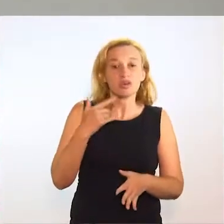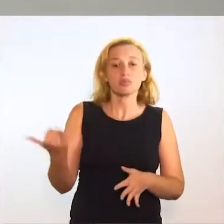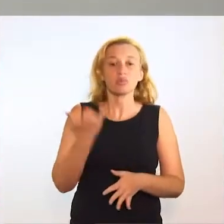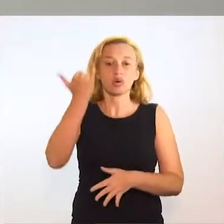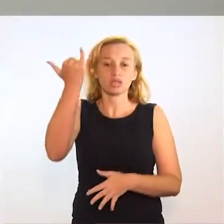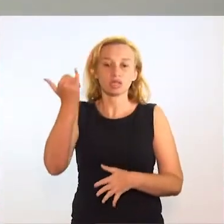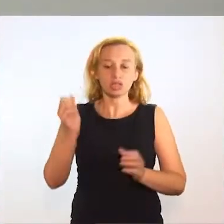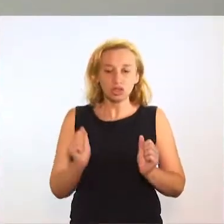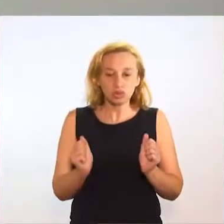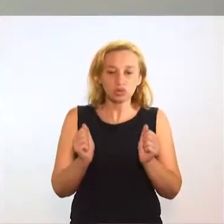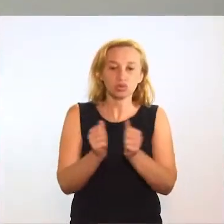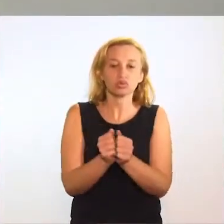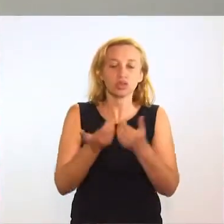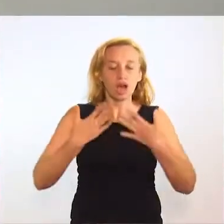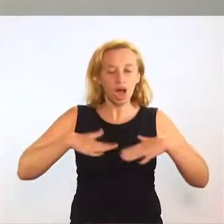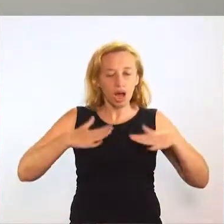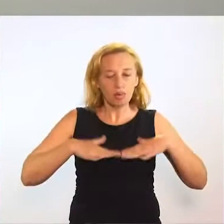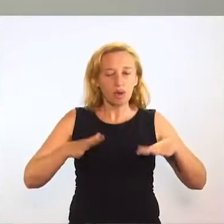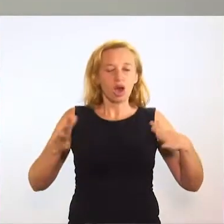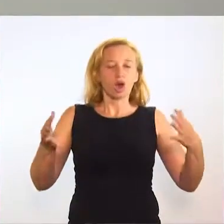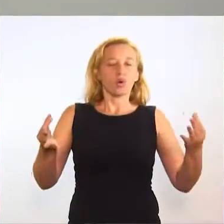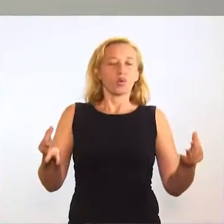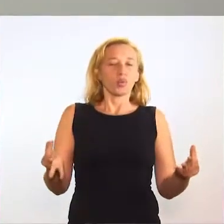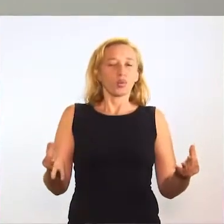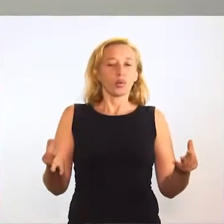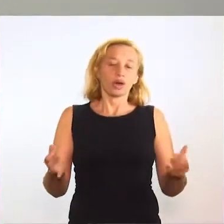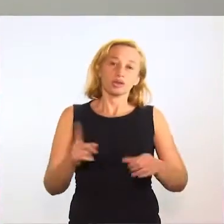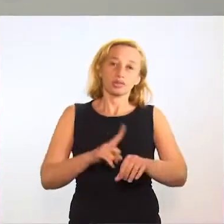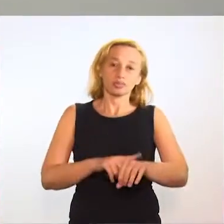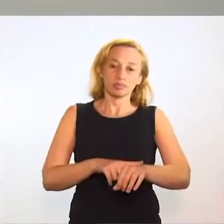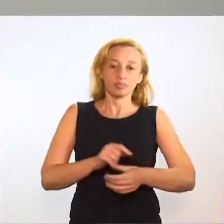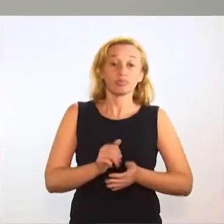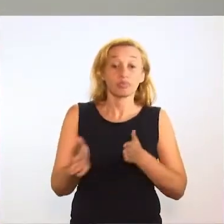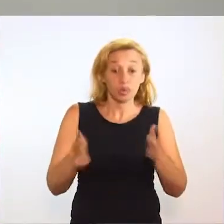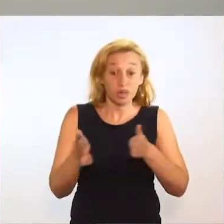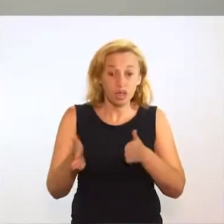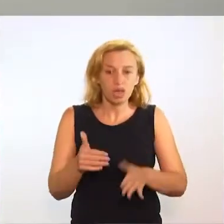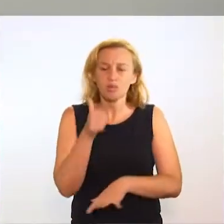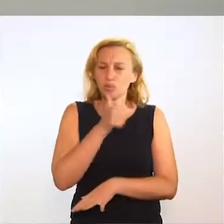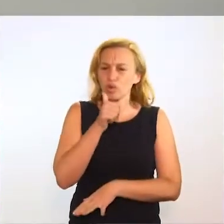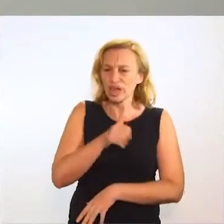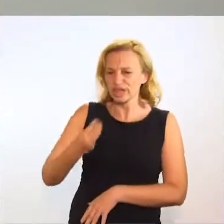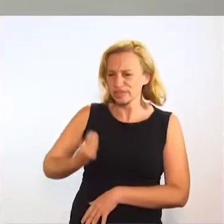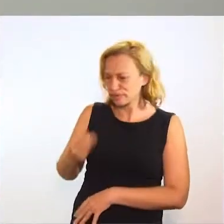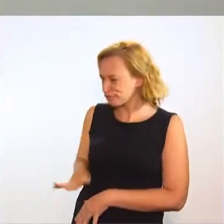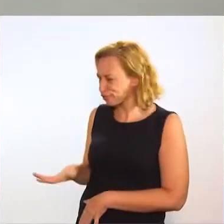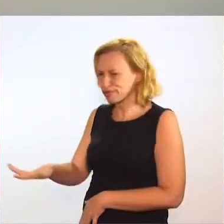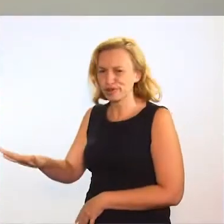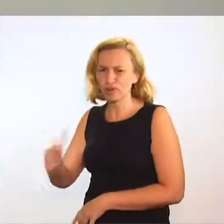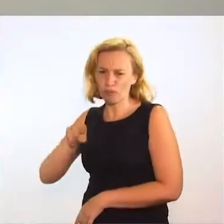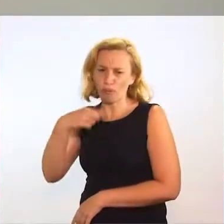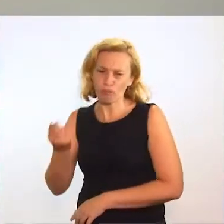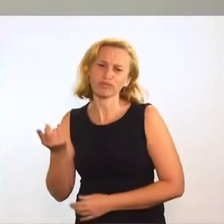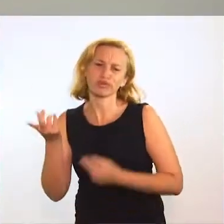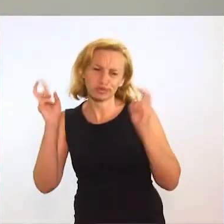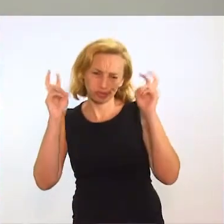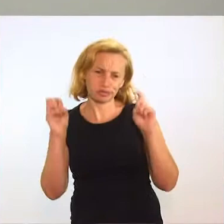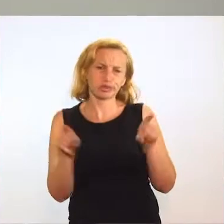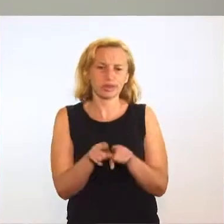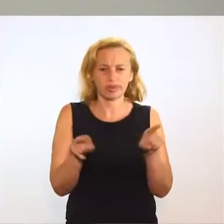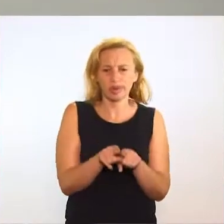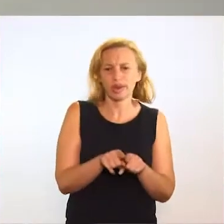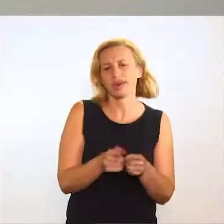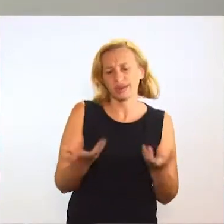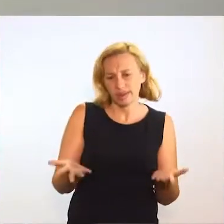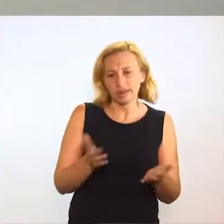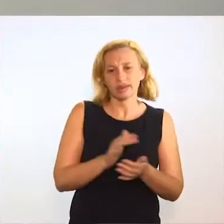foi importante para elas silenciarem um pouco e poderem acalmar um pouco, né? Por esse período. E isso mulheres periféricas também, que tem uma outras questões,